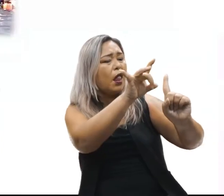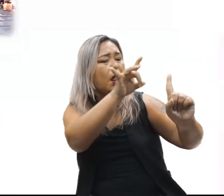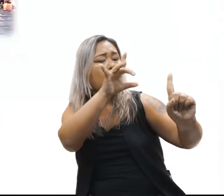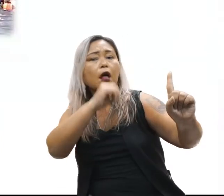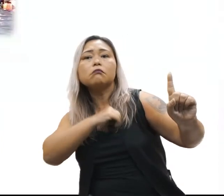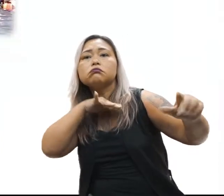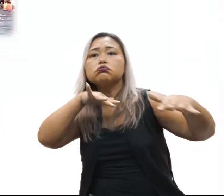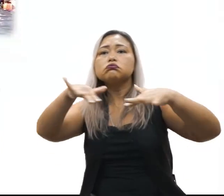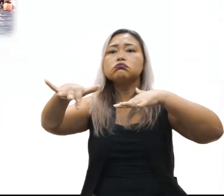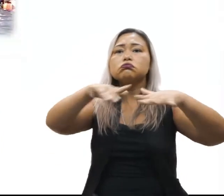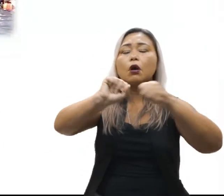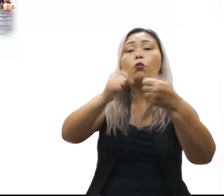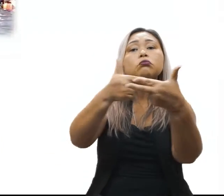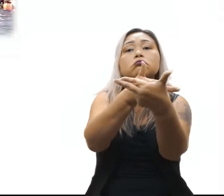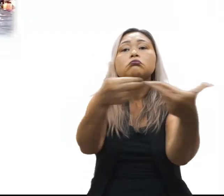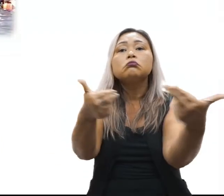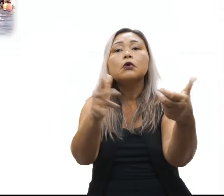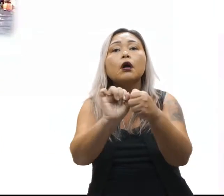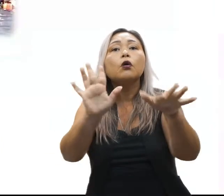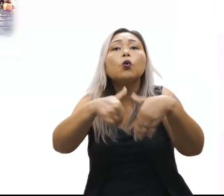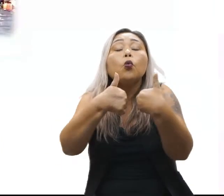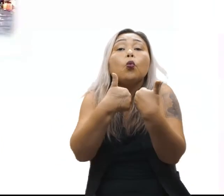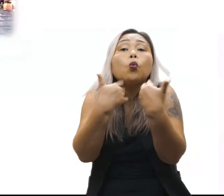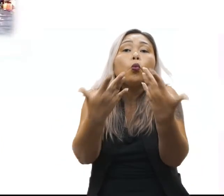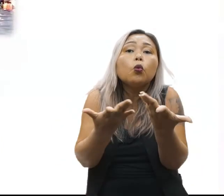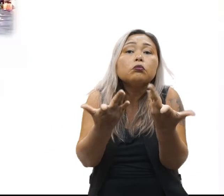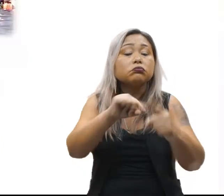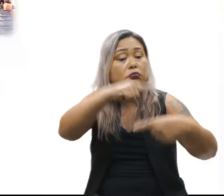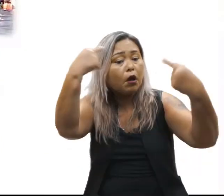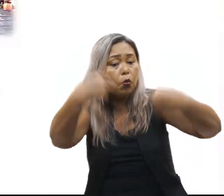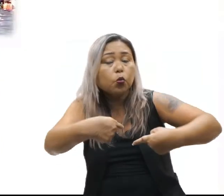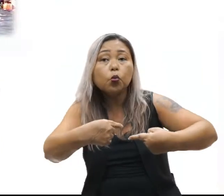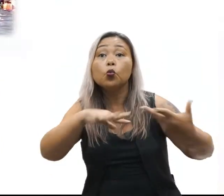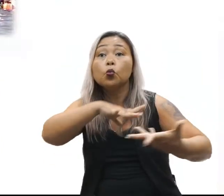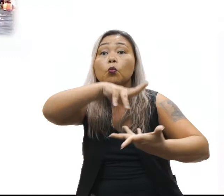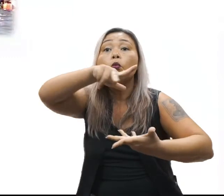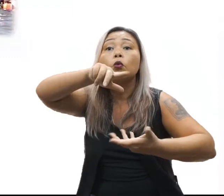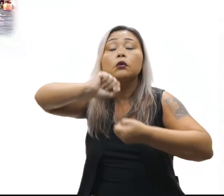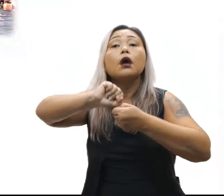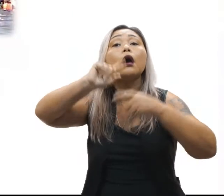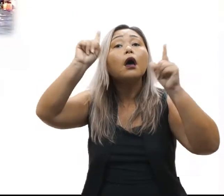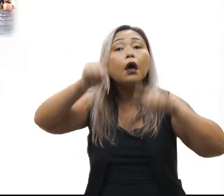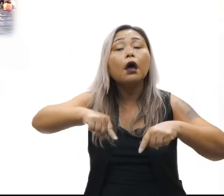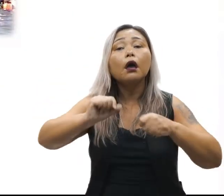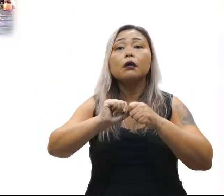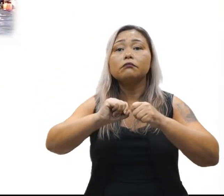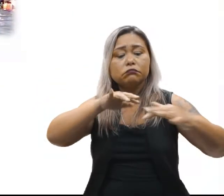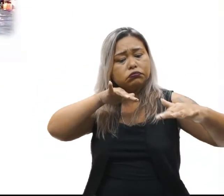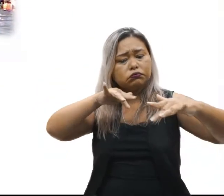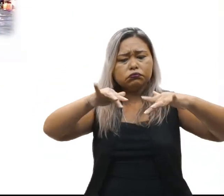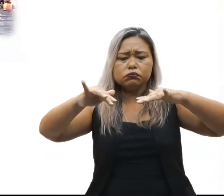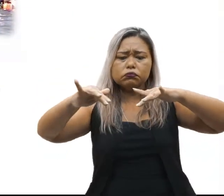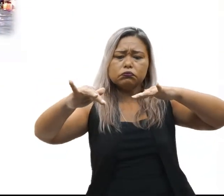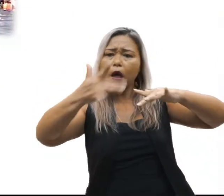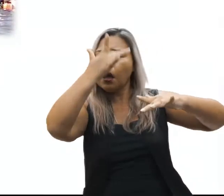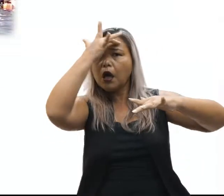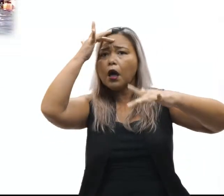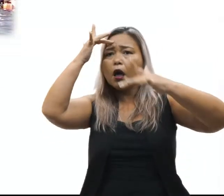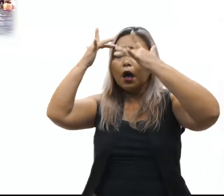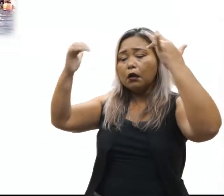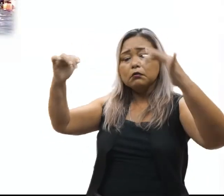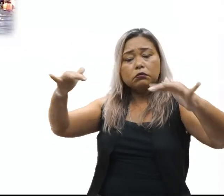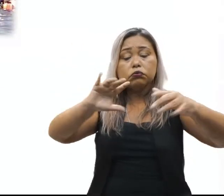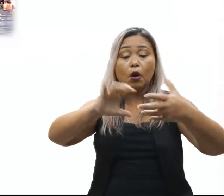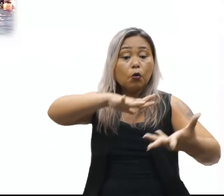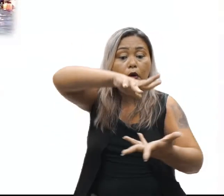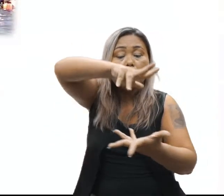outras questões. Um dos maiores desafios hoje do mundo é o processo migratório, né? Com a